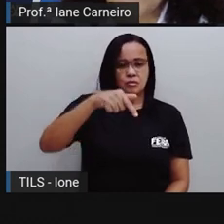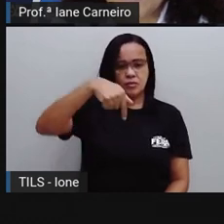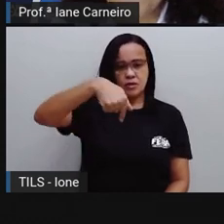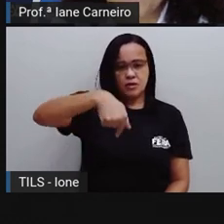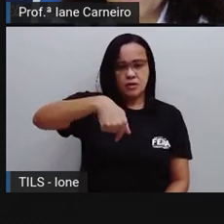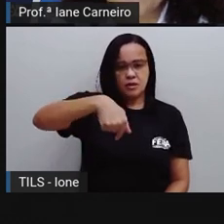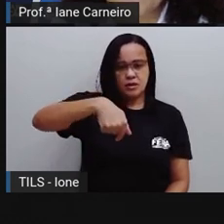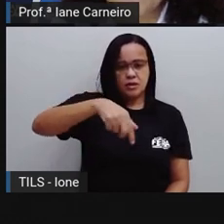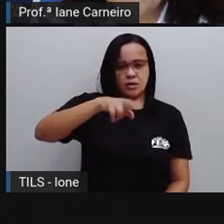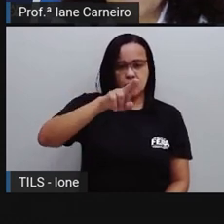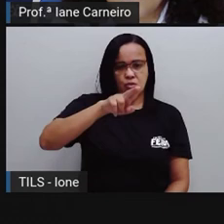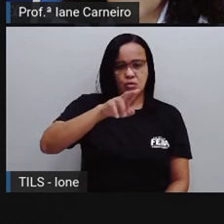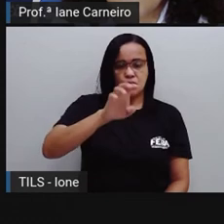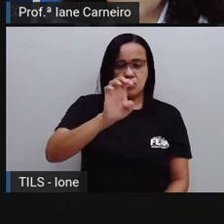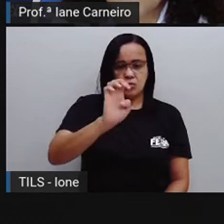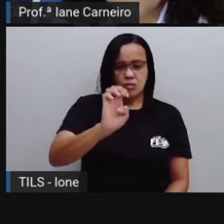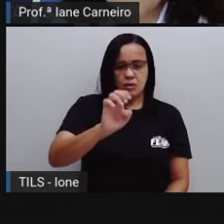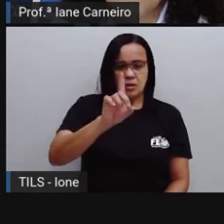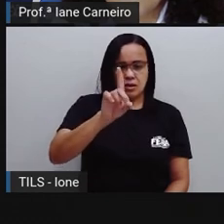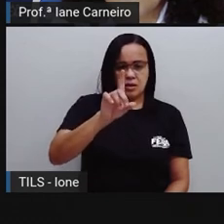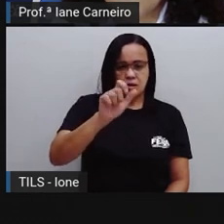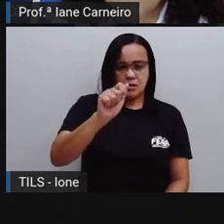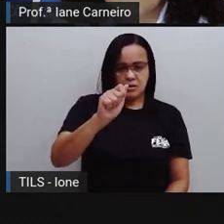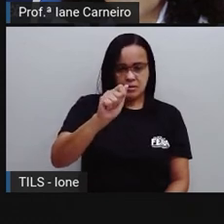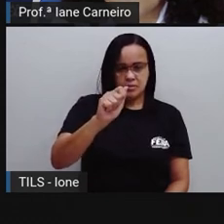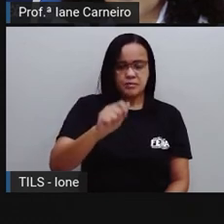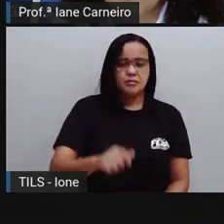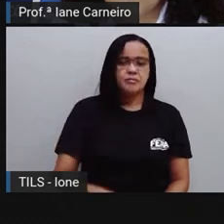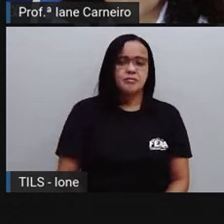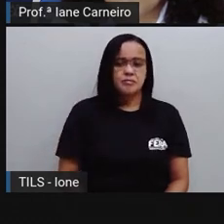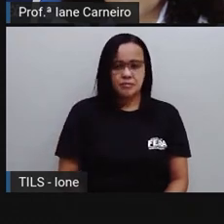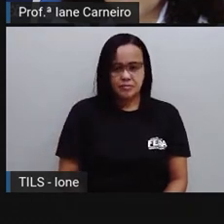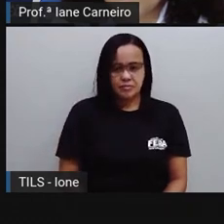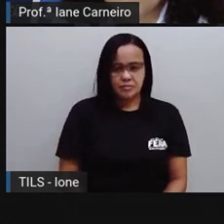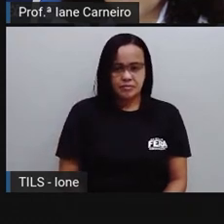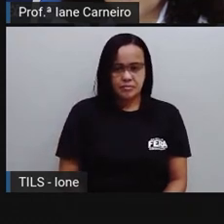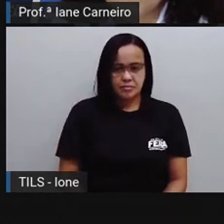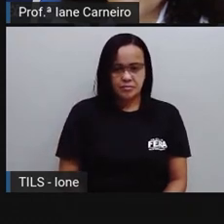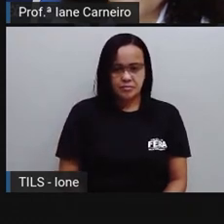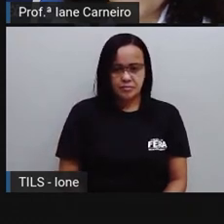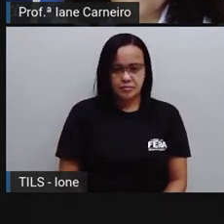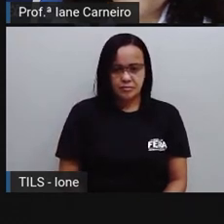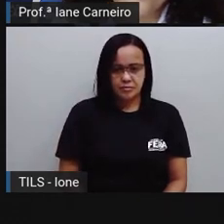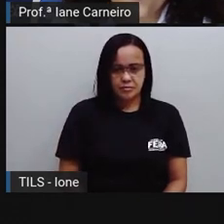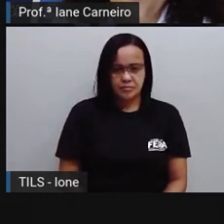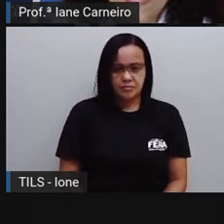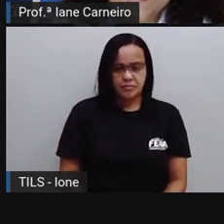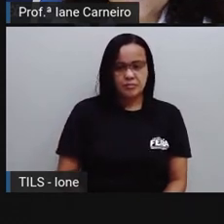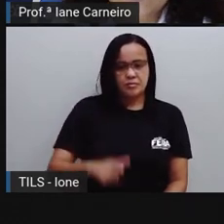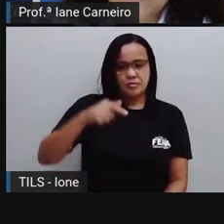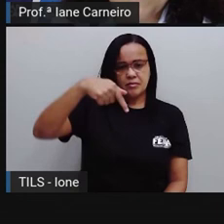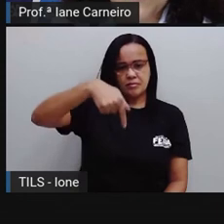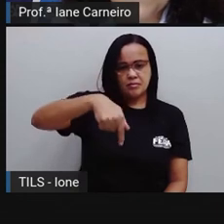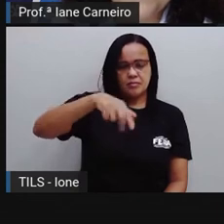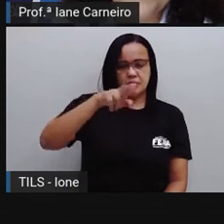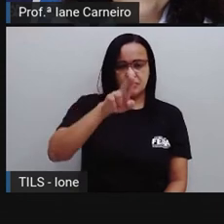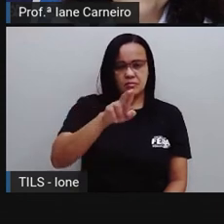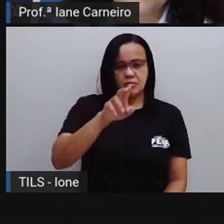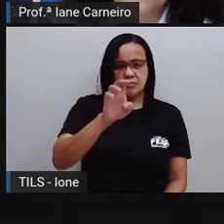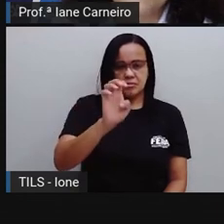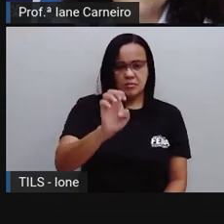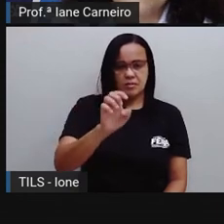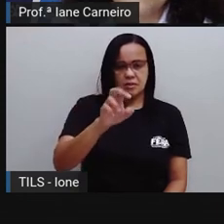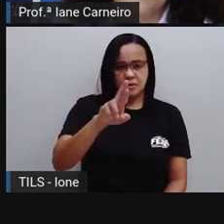também sou eu que ué quer oi hello é diferente do quatro tá